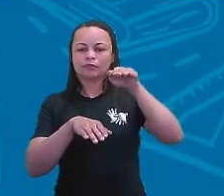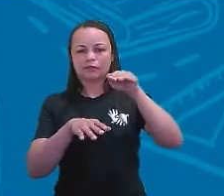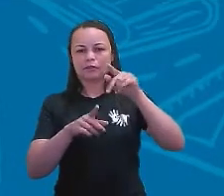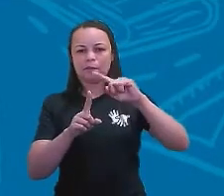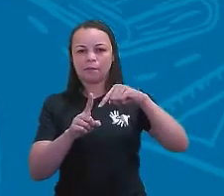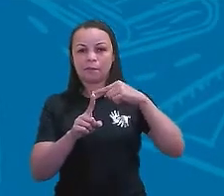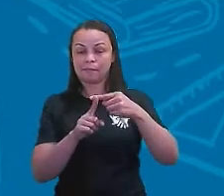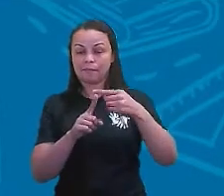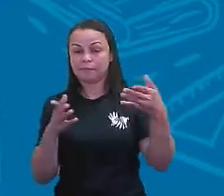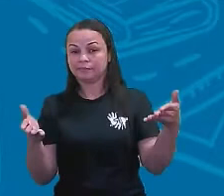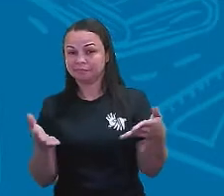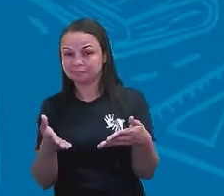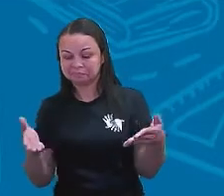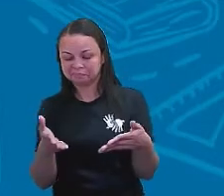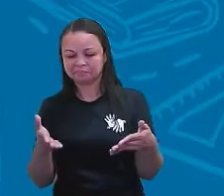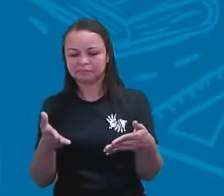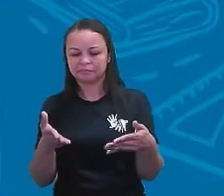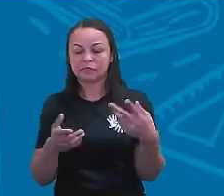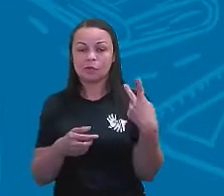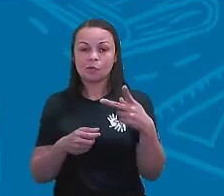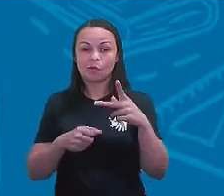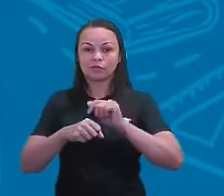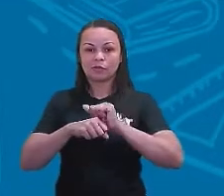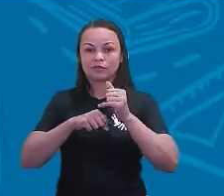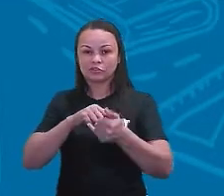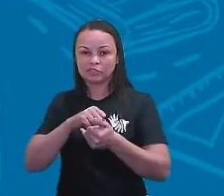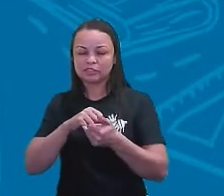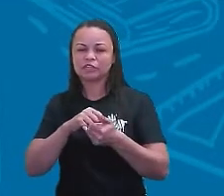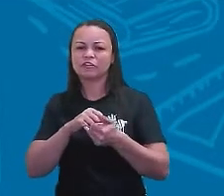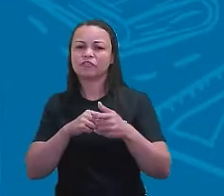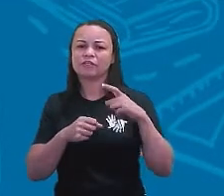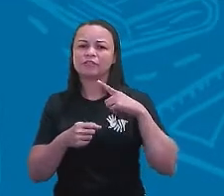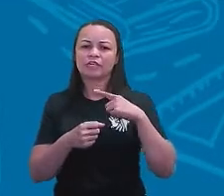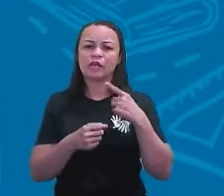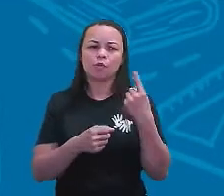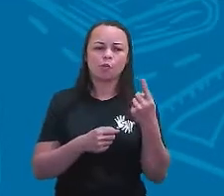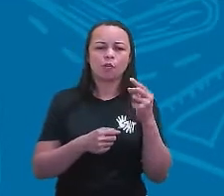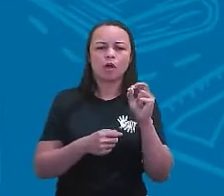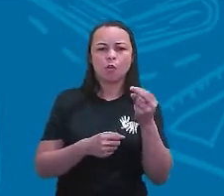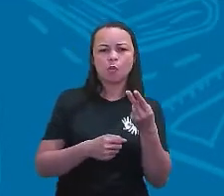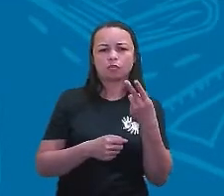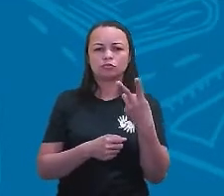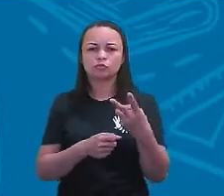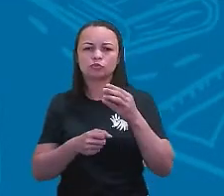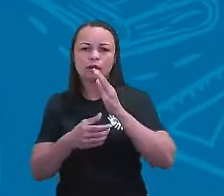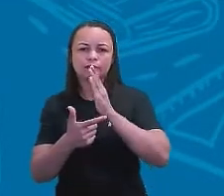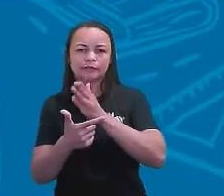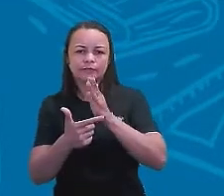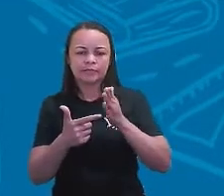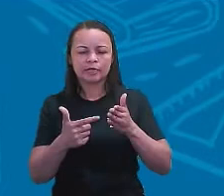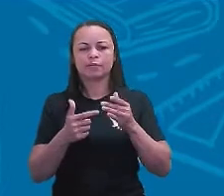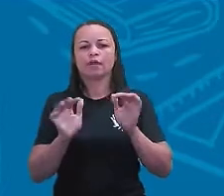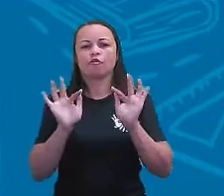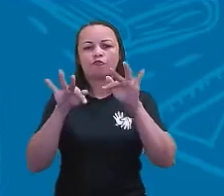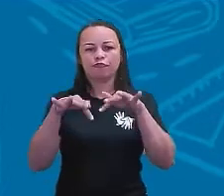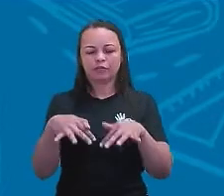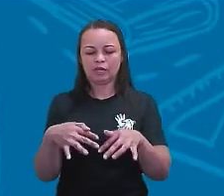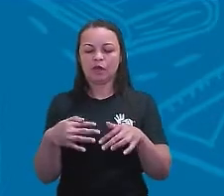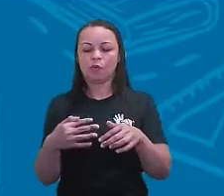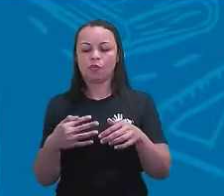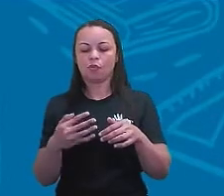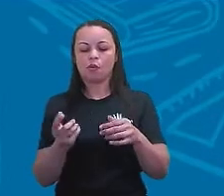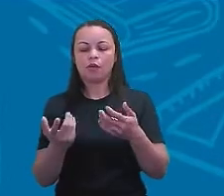mas agora o teu adjetivo ele vai ser de uma ou duas sílabas terminadas em consoante mais Y. Lembra do